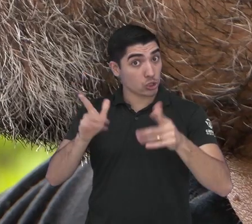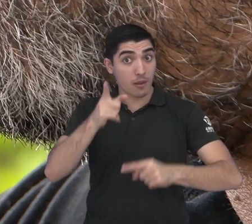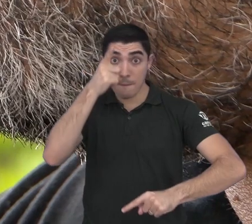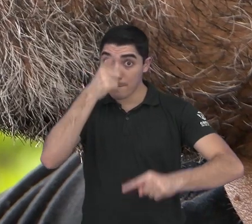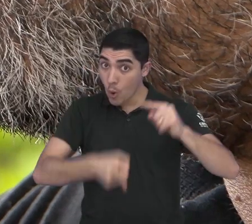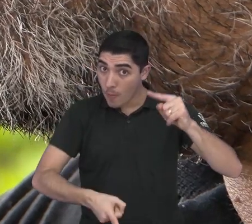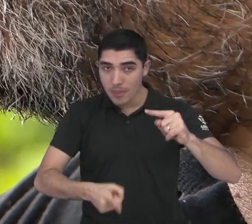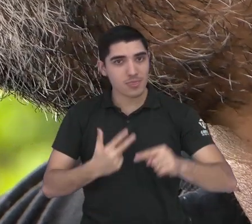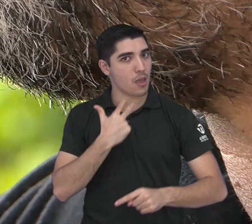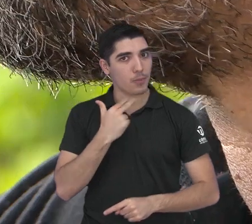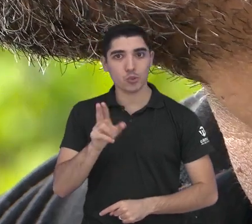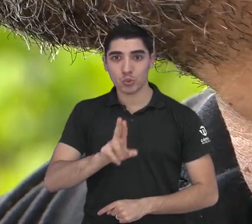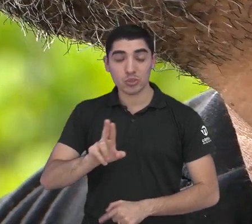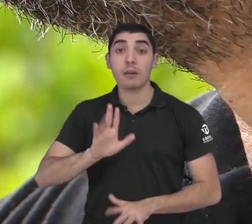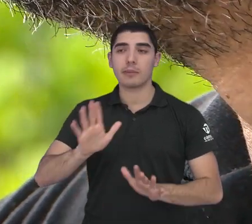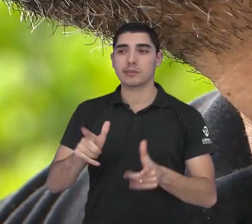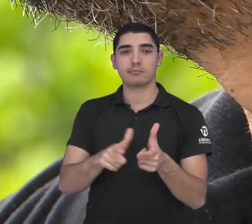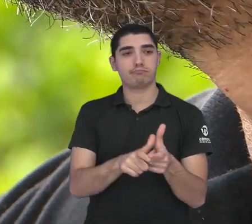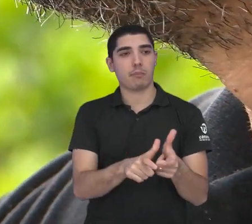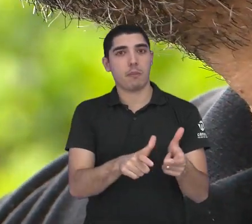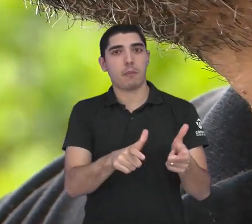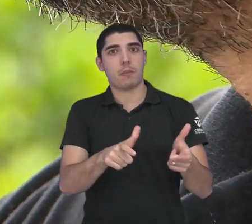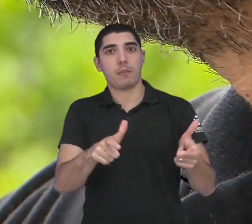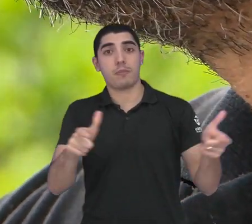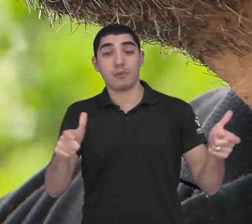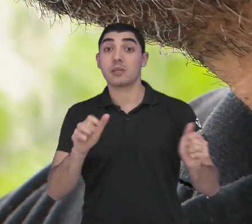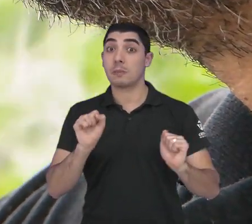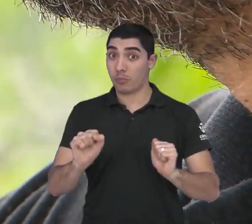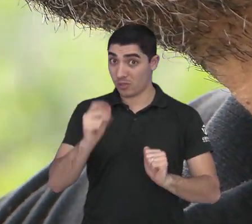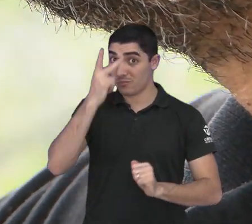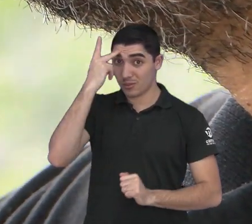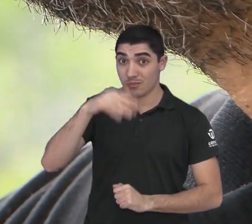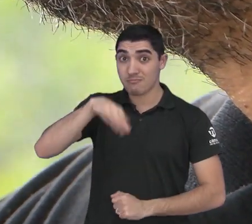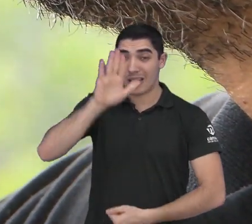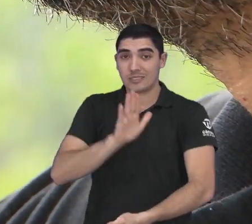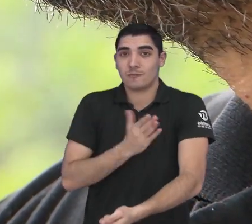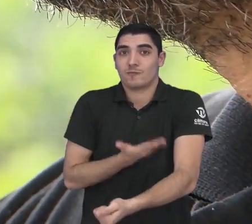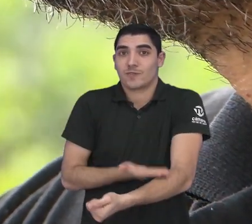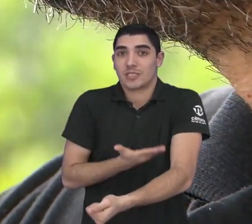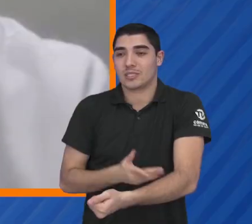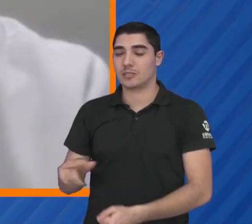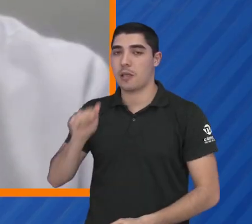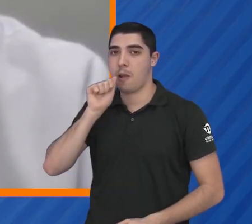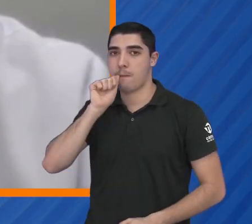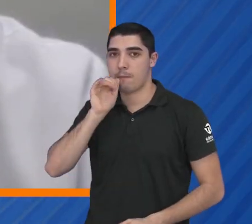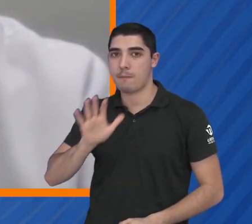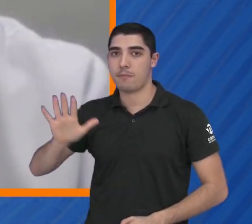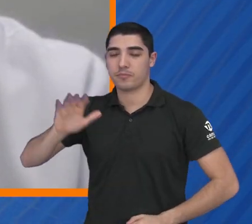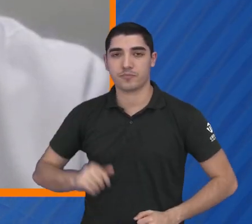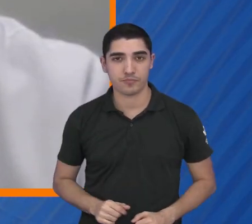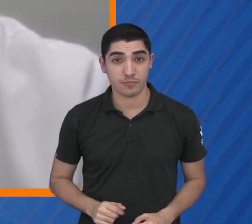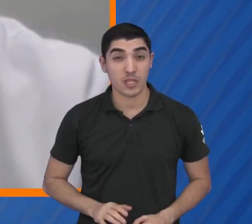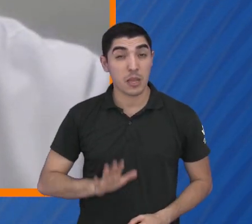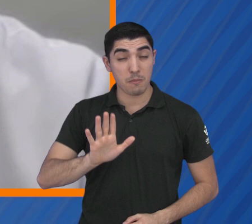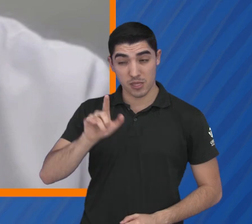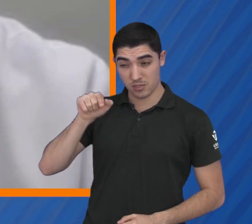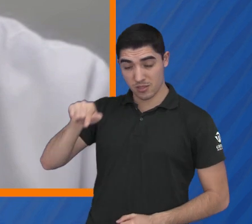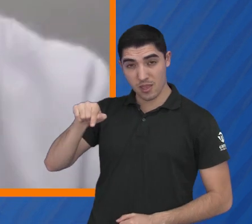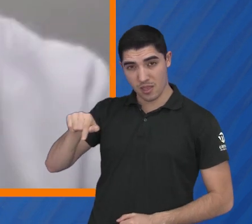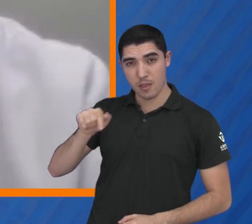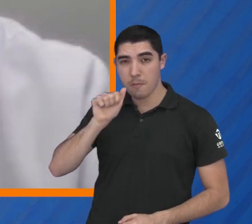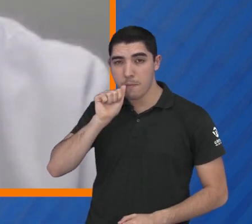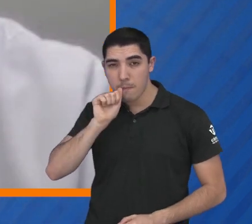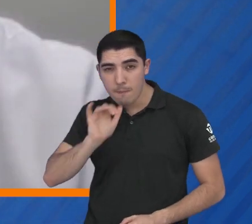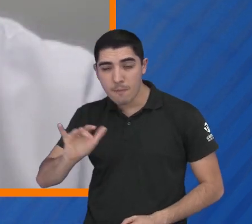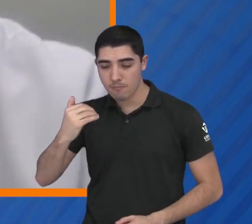de proibida, tem aumentado e podem causar ainda mais dependência aos usuários. É que a quantidade de